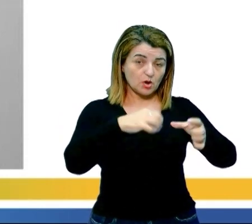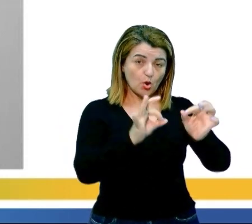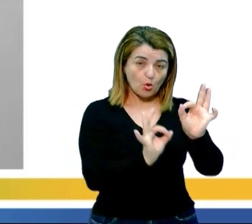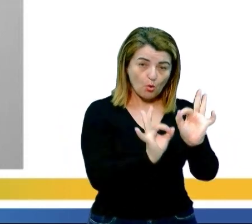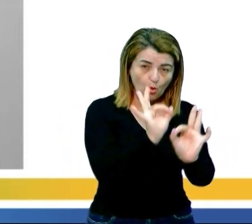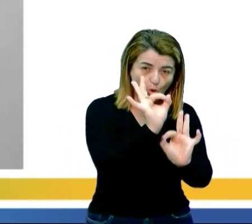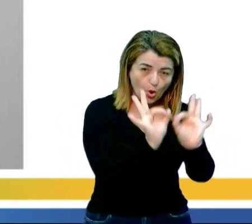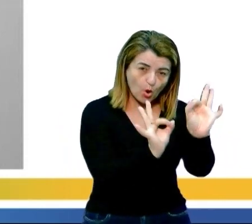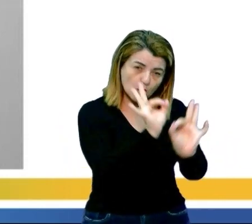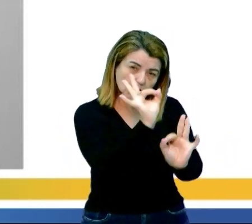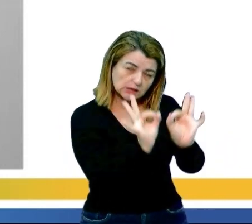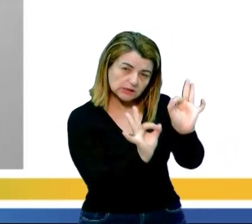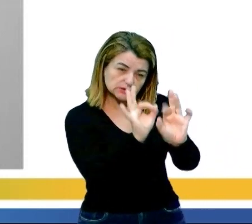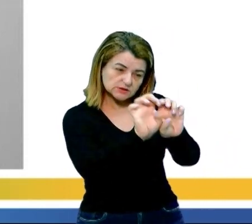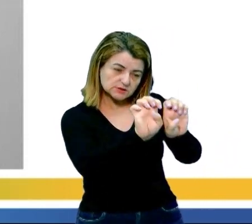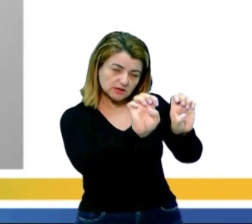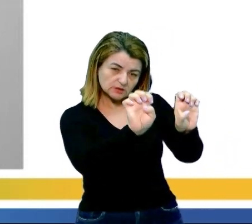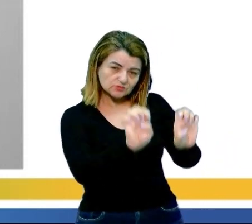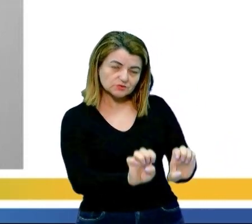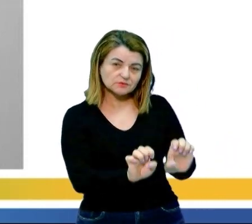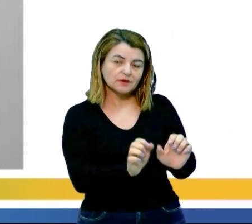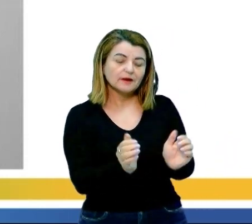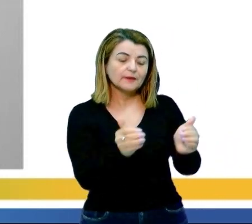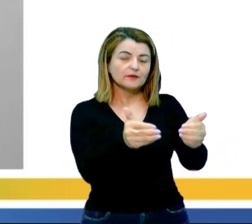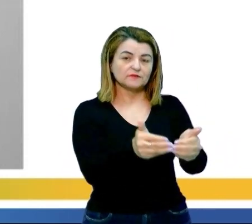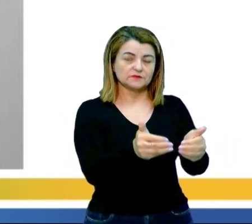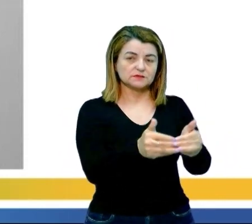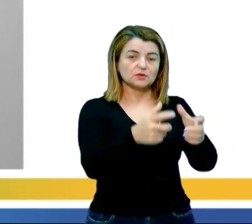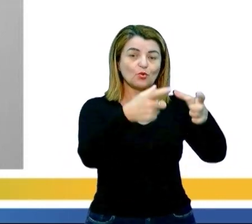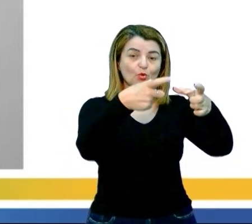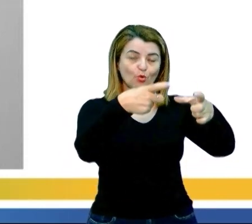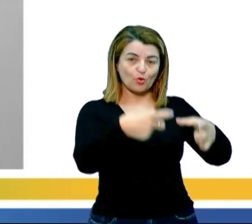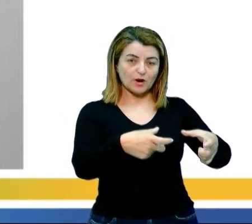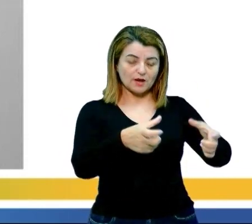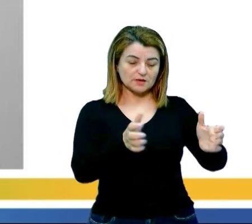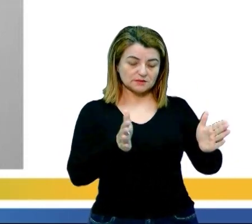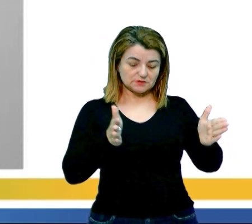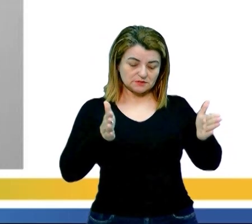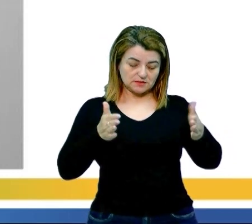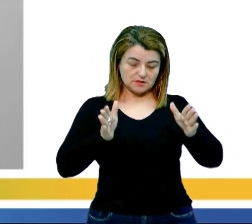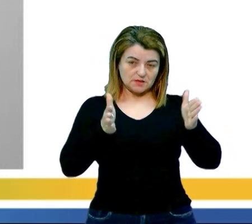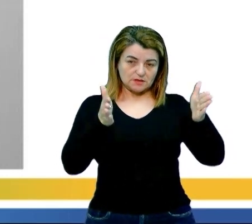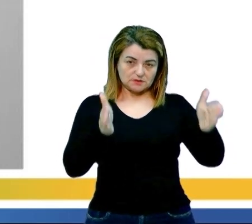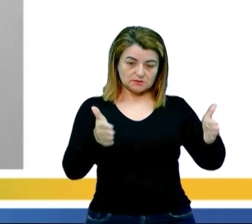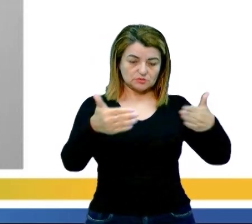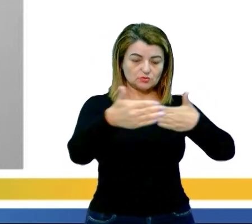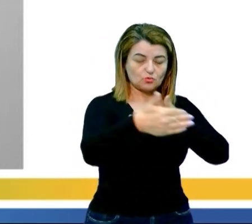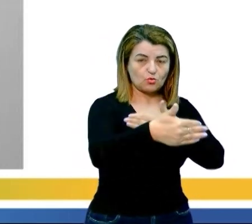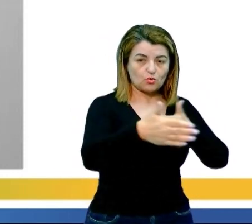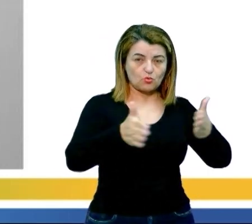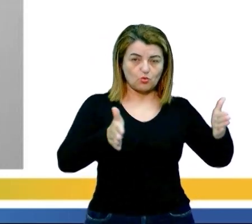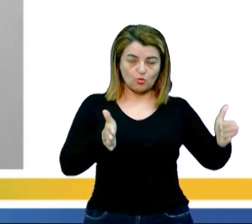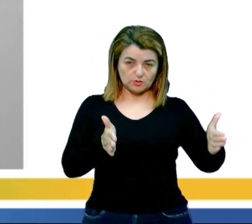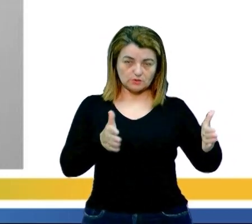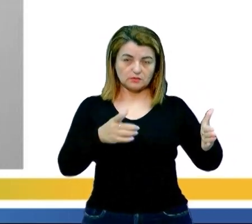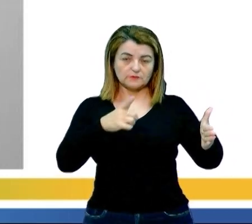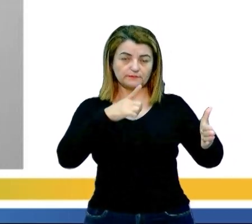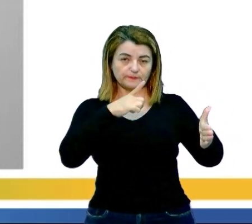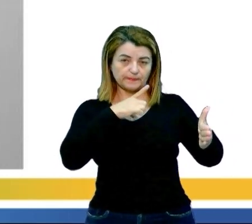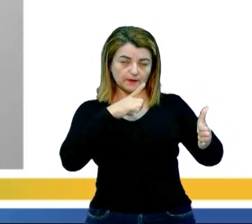arquitetonicamente preparados para aquele fim, isto é, locais cercados, quadriculados, com